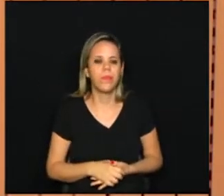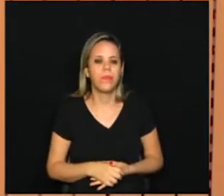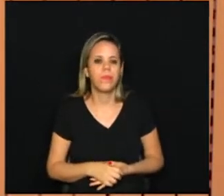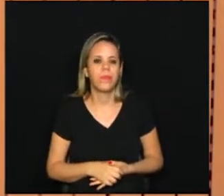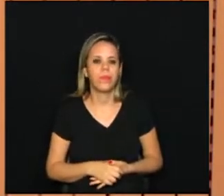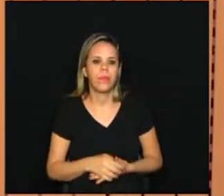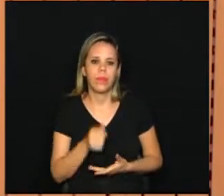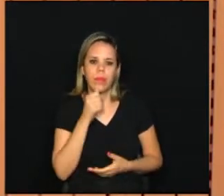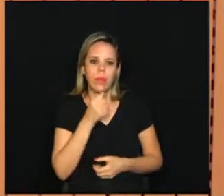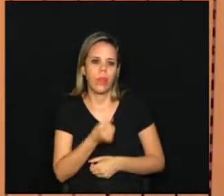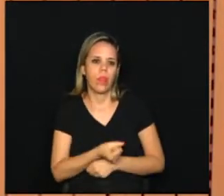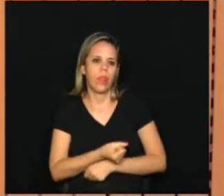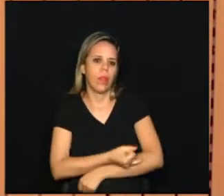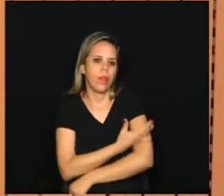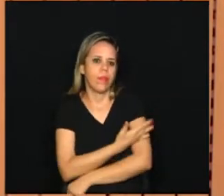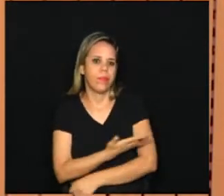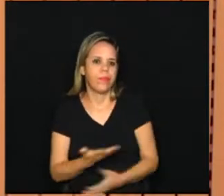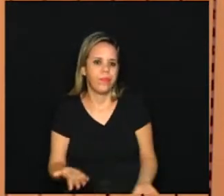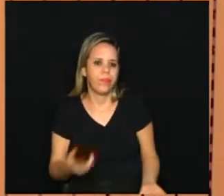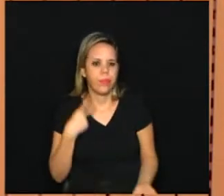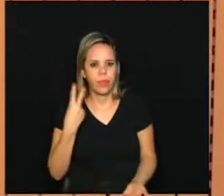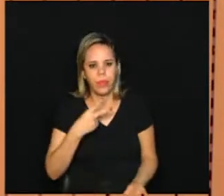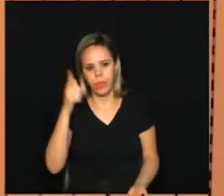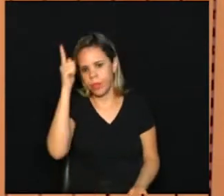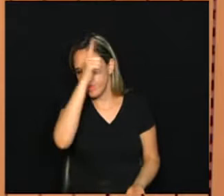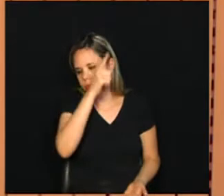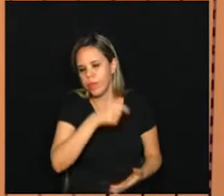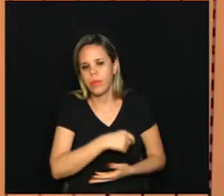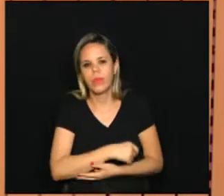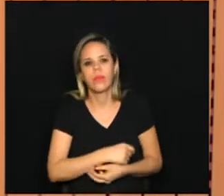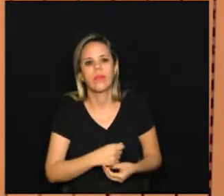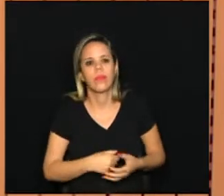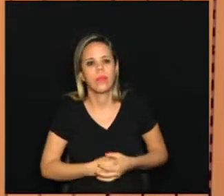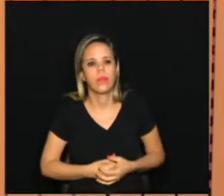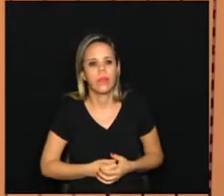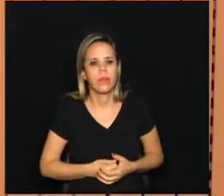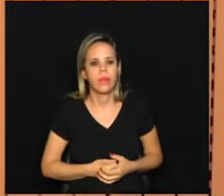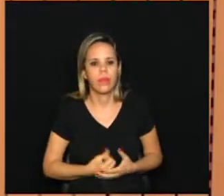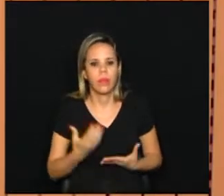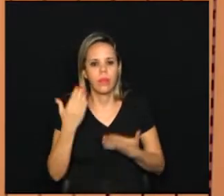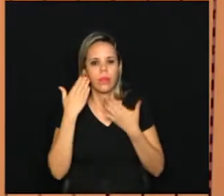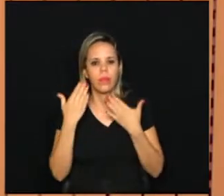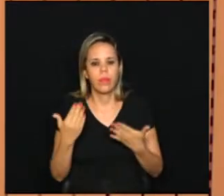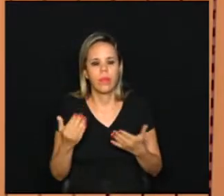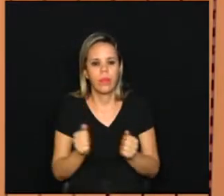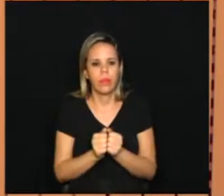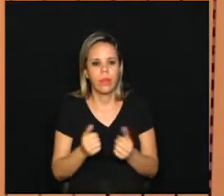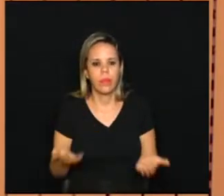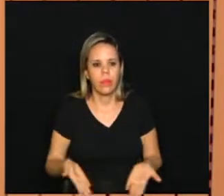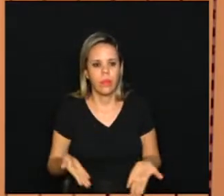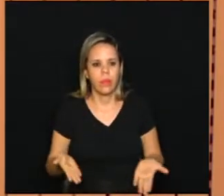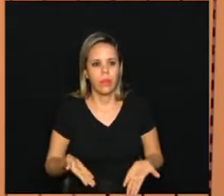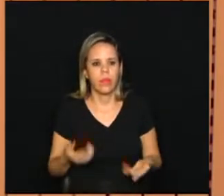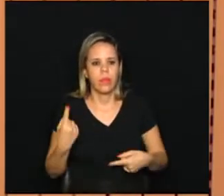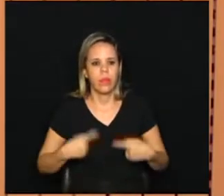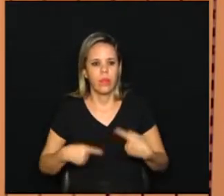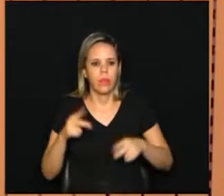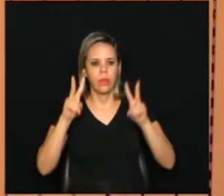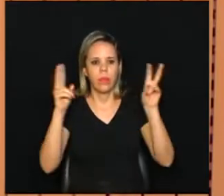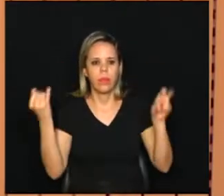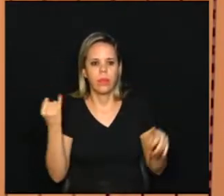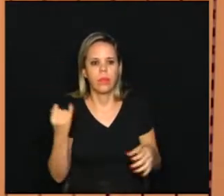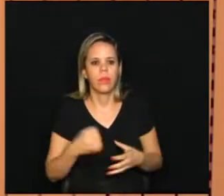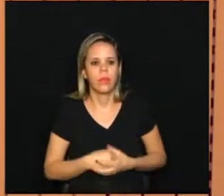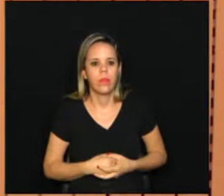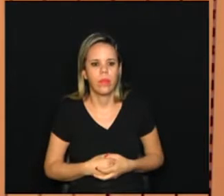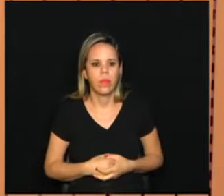ainda no ensino fundamental? Então, o vereador Gustavo Peta, muitíssimo obrigada por estar aqui conosco hoje, para discutir esse tema